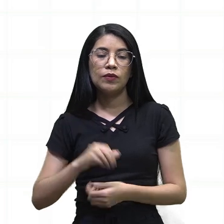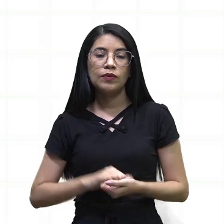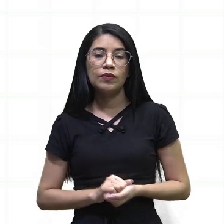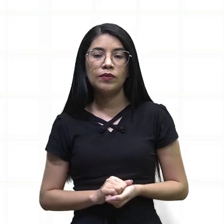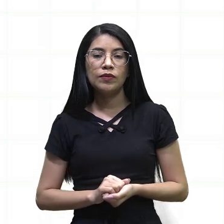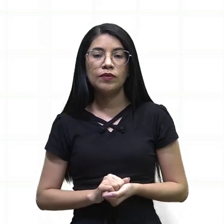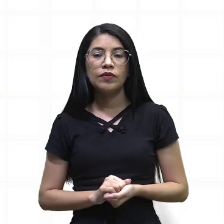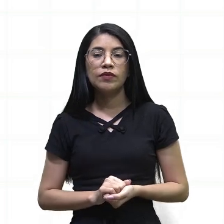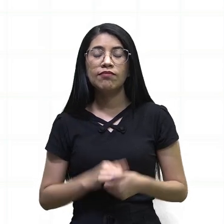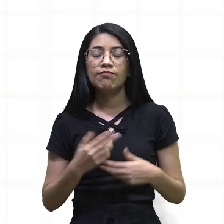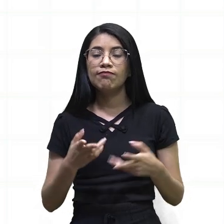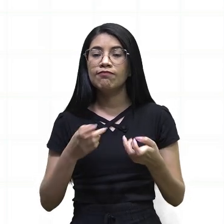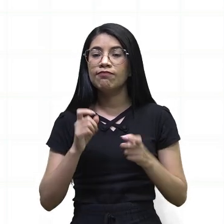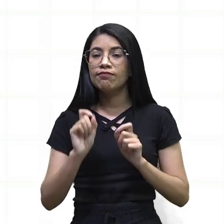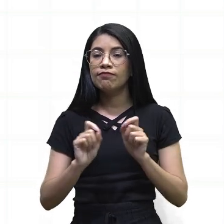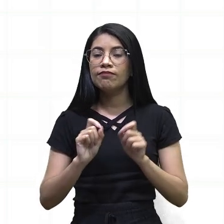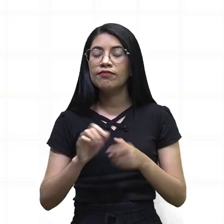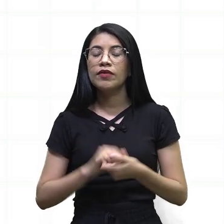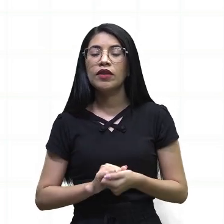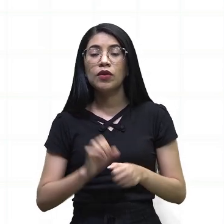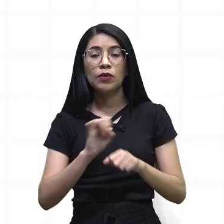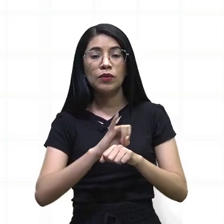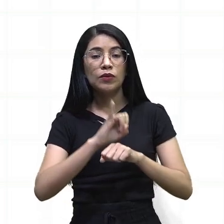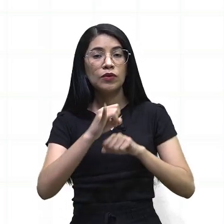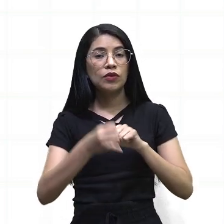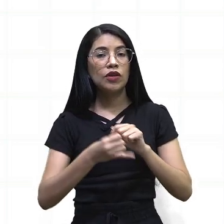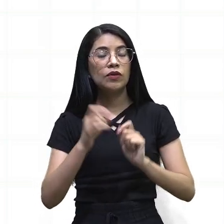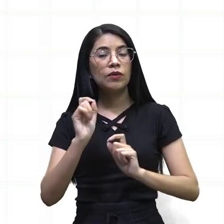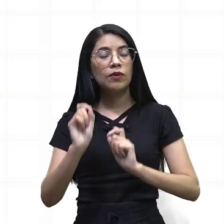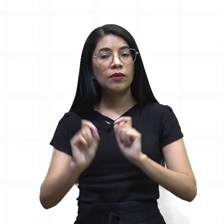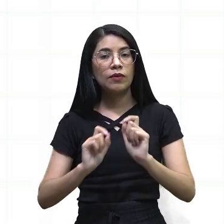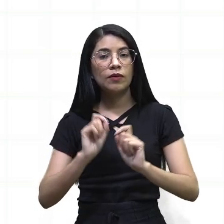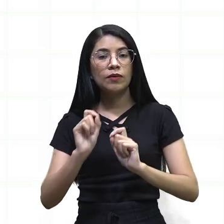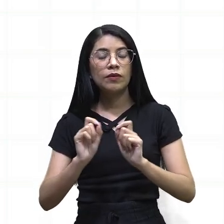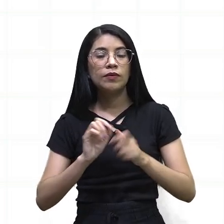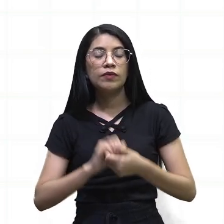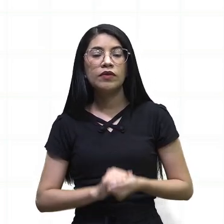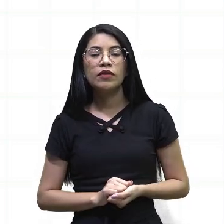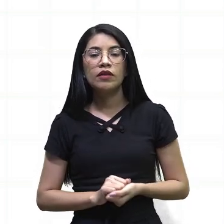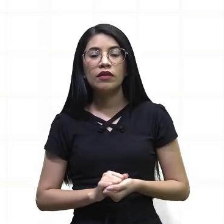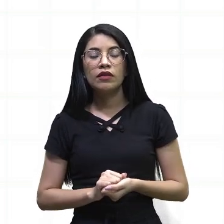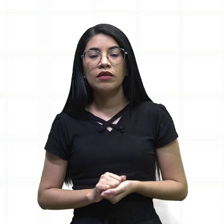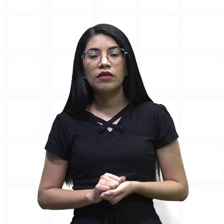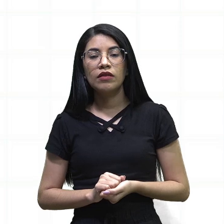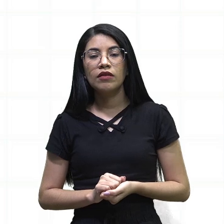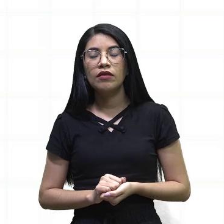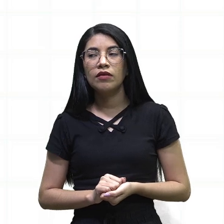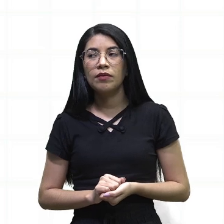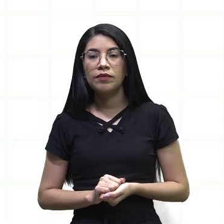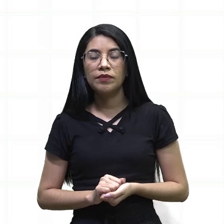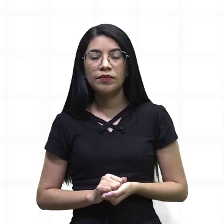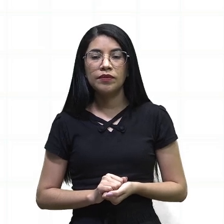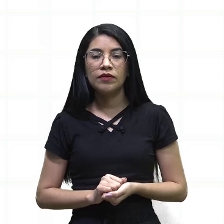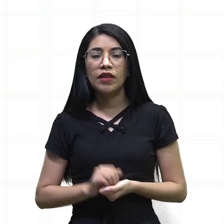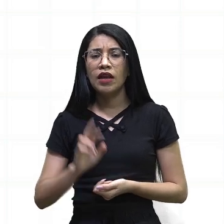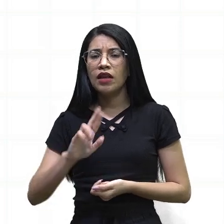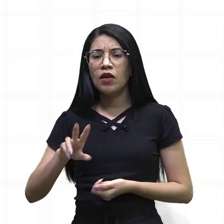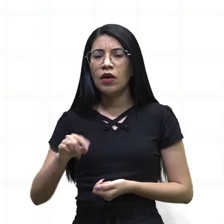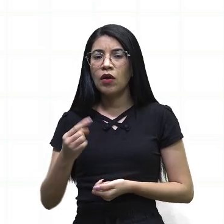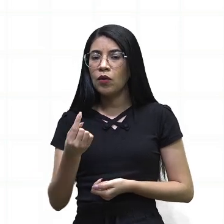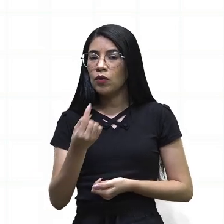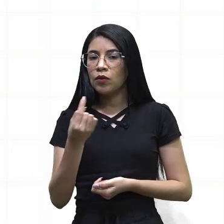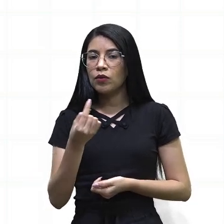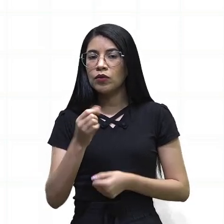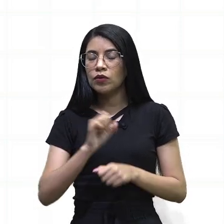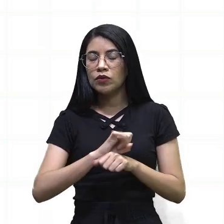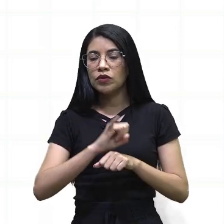agora que o meu sujeito, ele não é mais só um.